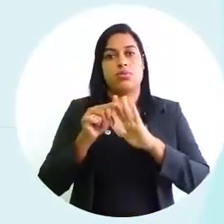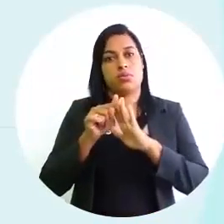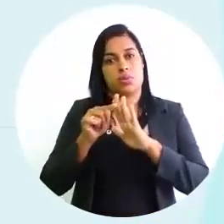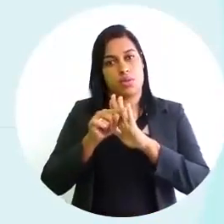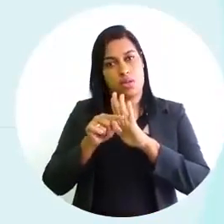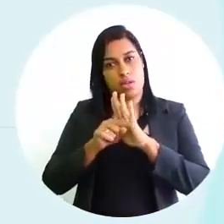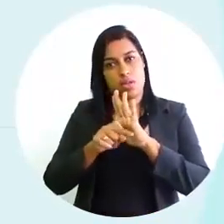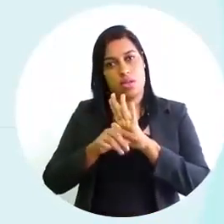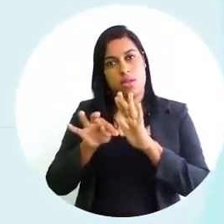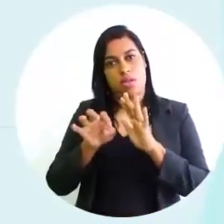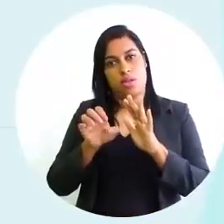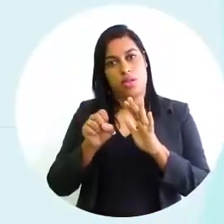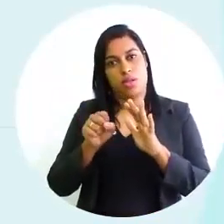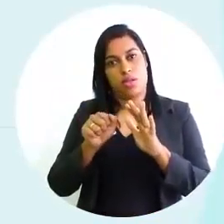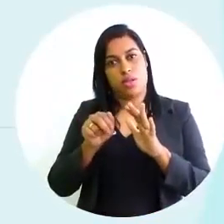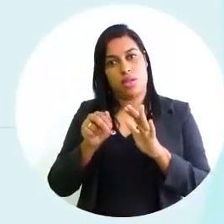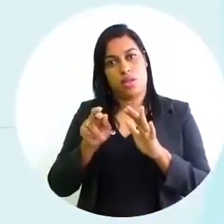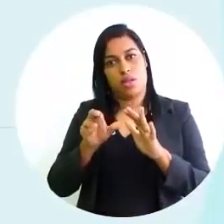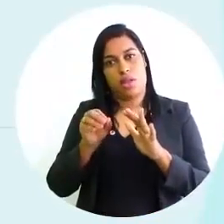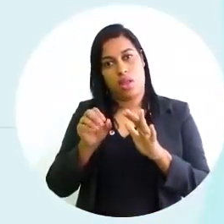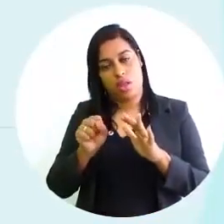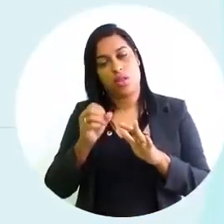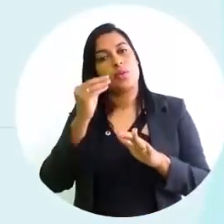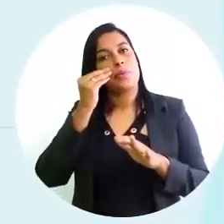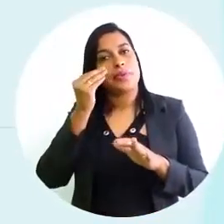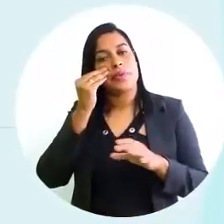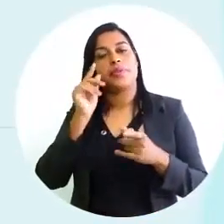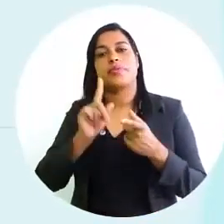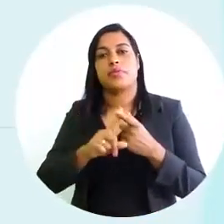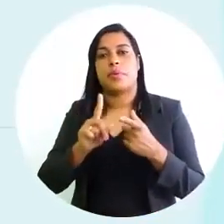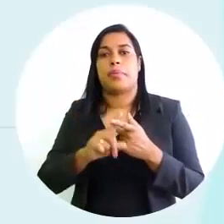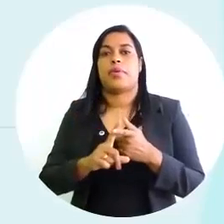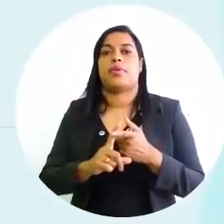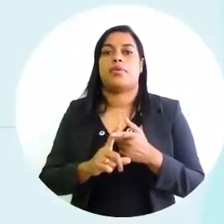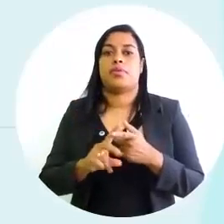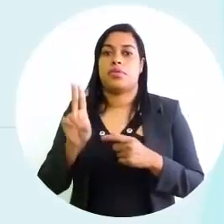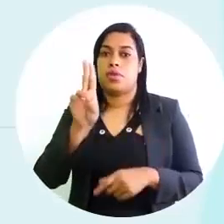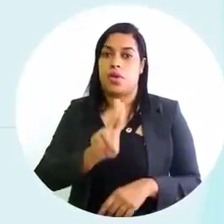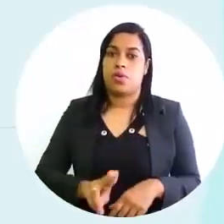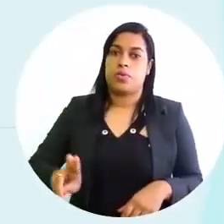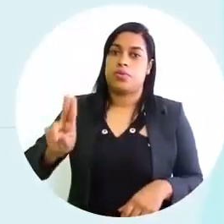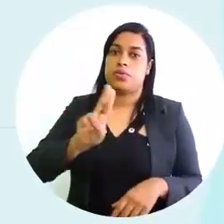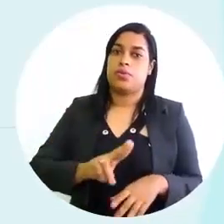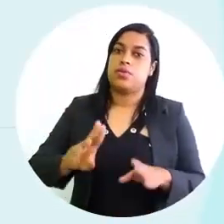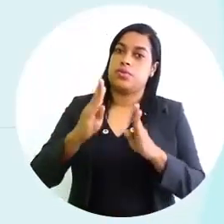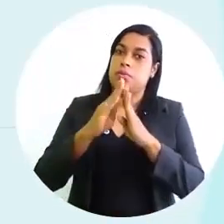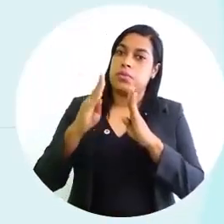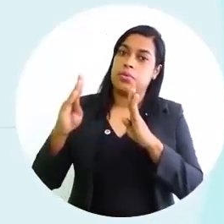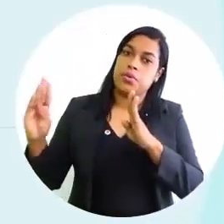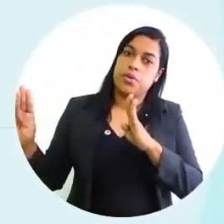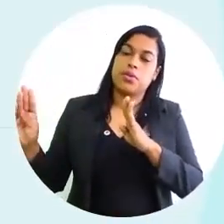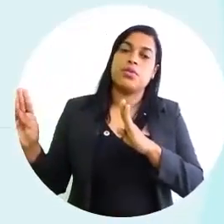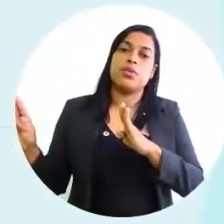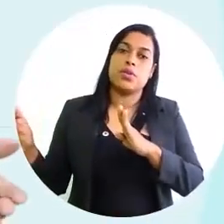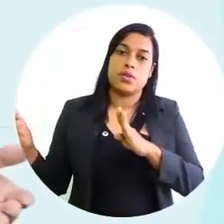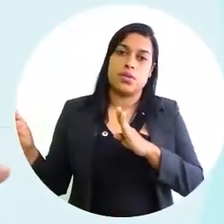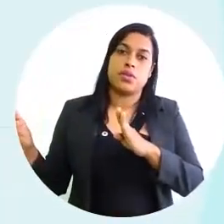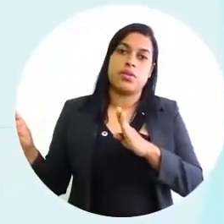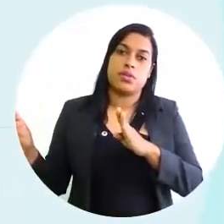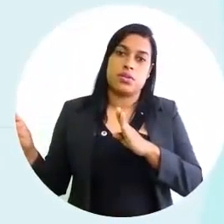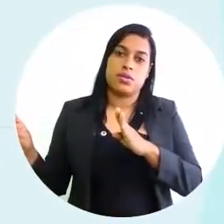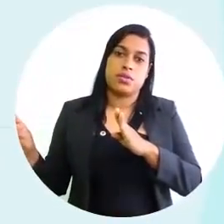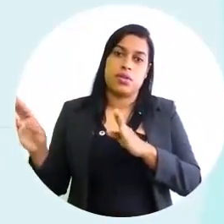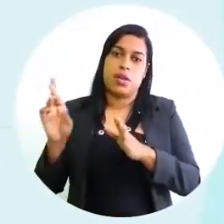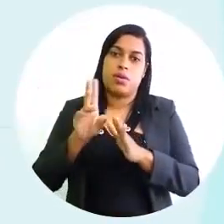os tesauros eles são ainda mais específicos. E geralmente são utilizados não em bibliotecas que